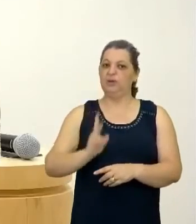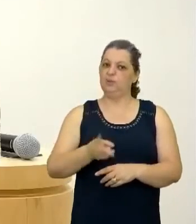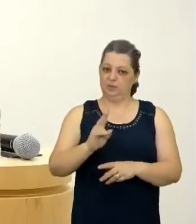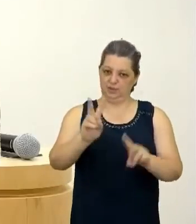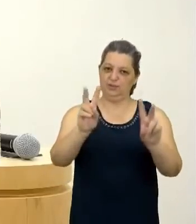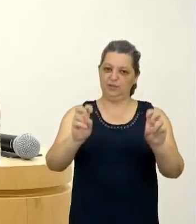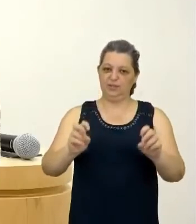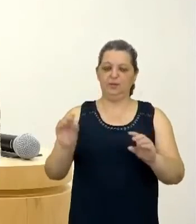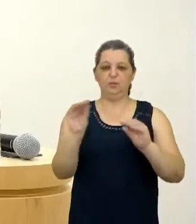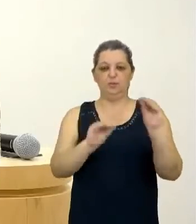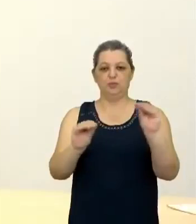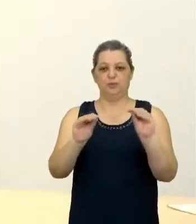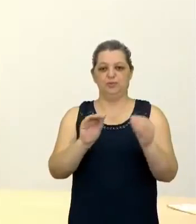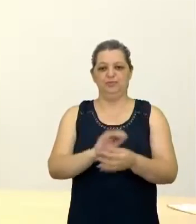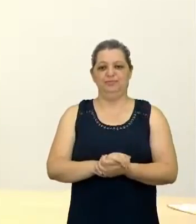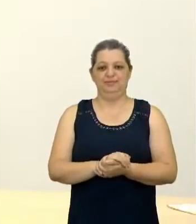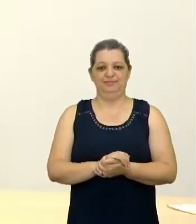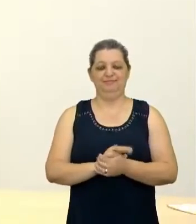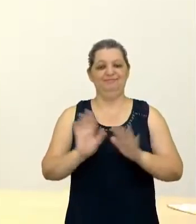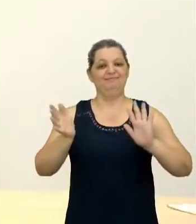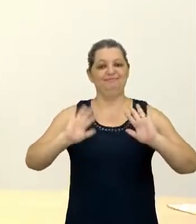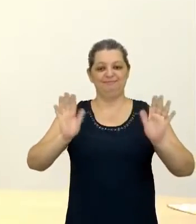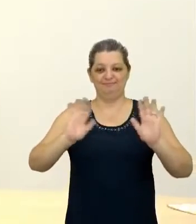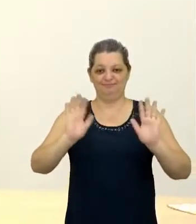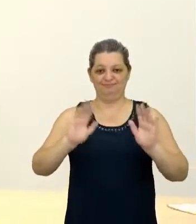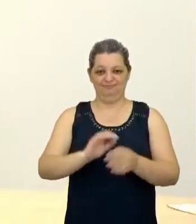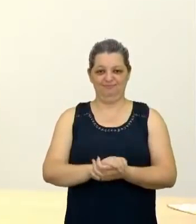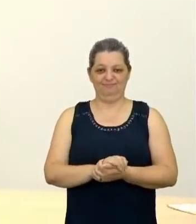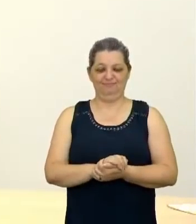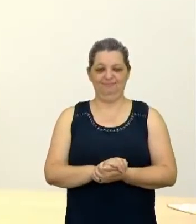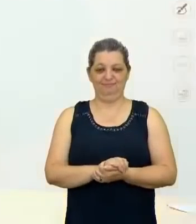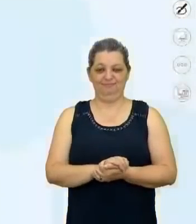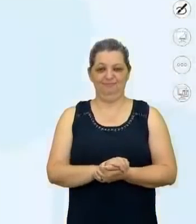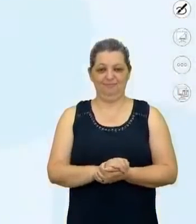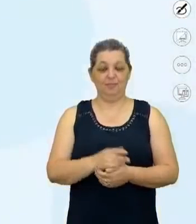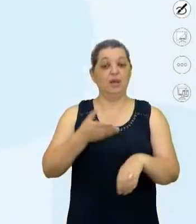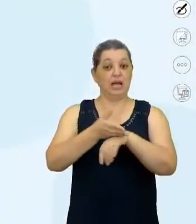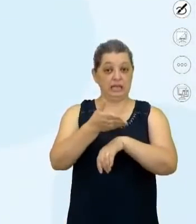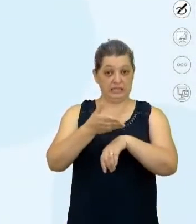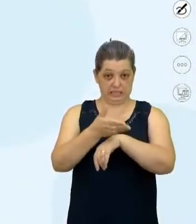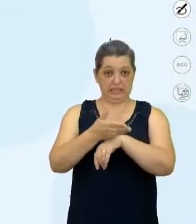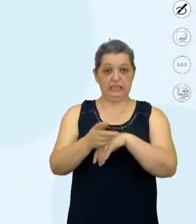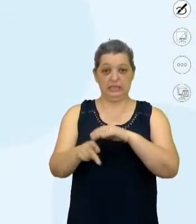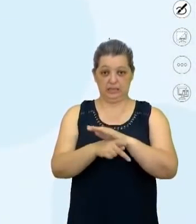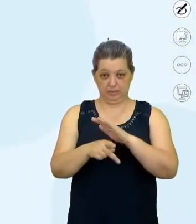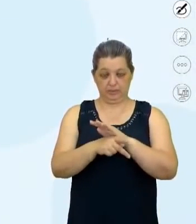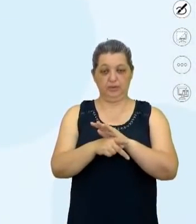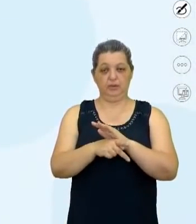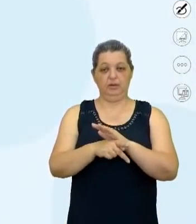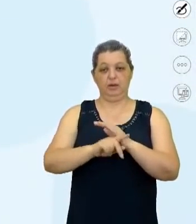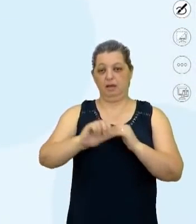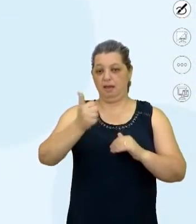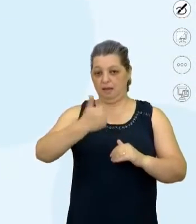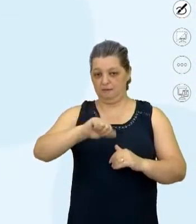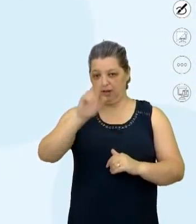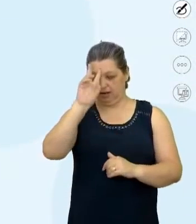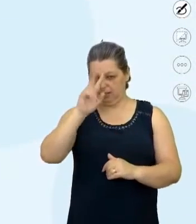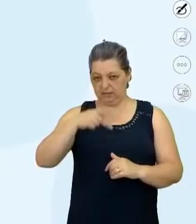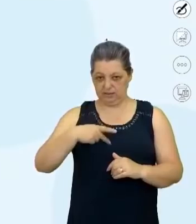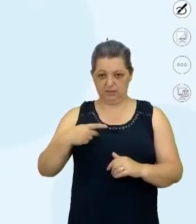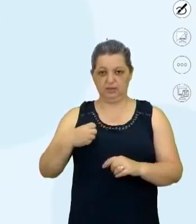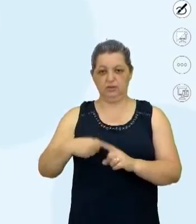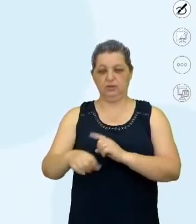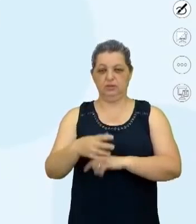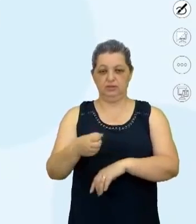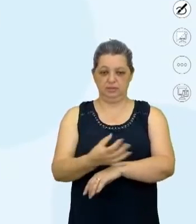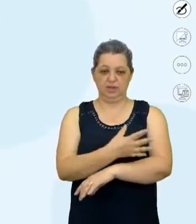tá bom? Um beijinho. Valeu, Vivi. Valeu a todos. Pessoal, não esquece de acessar lá a sede e preencher a avaliação